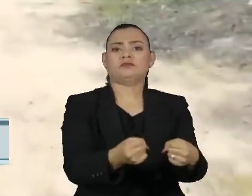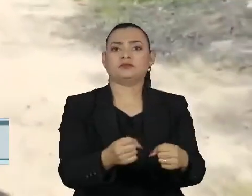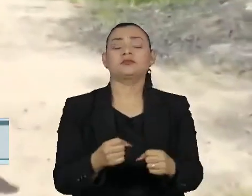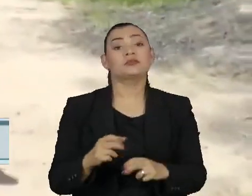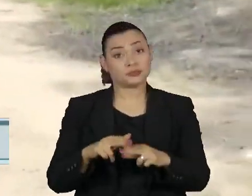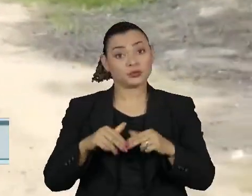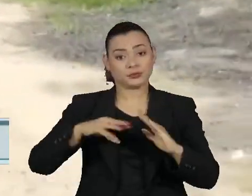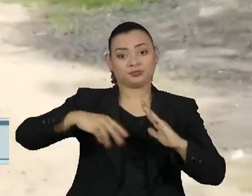pelos quilombolas